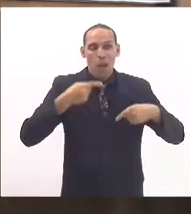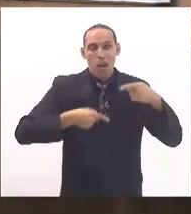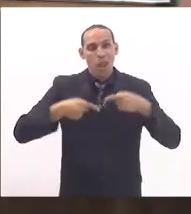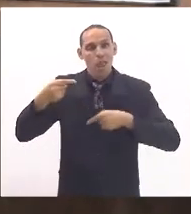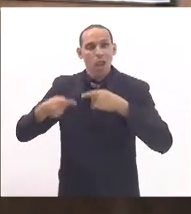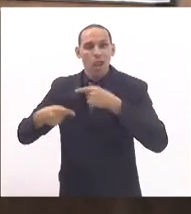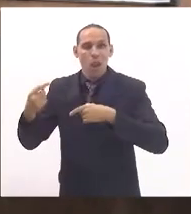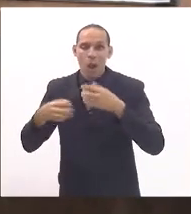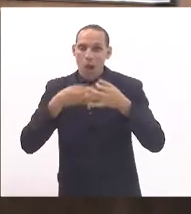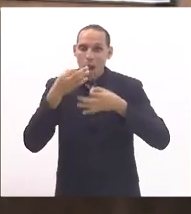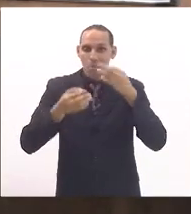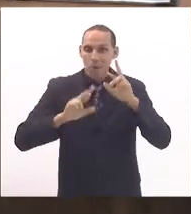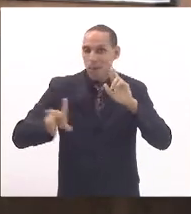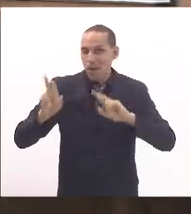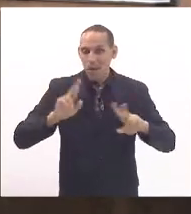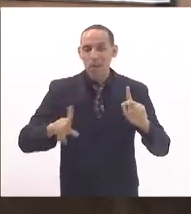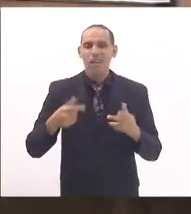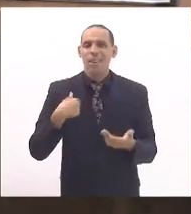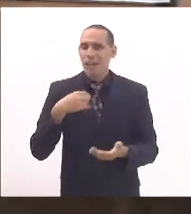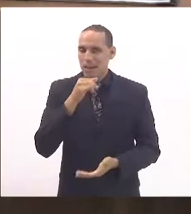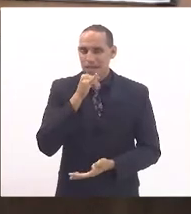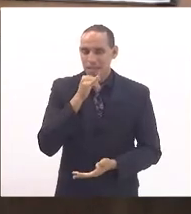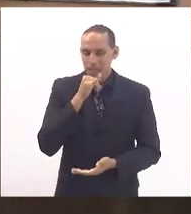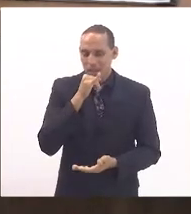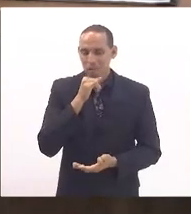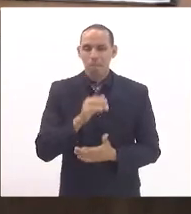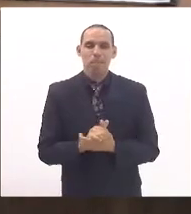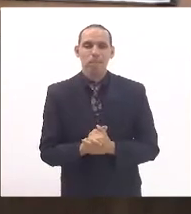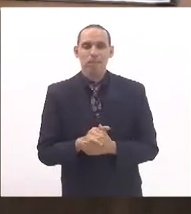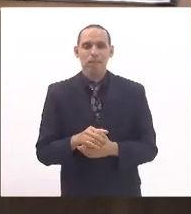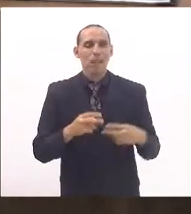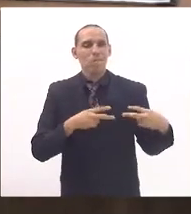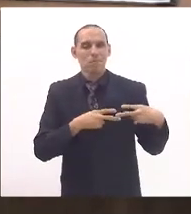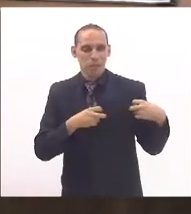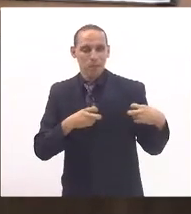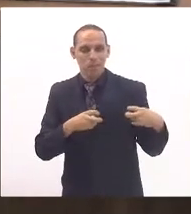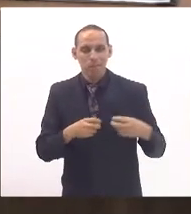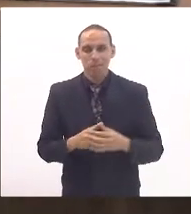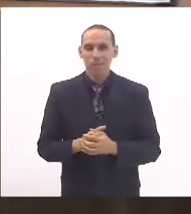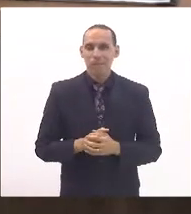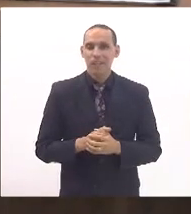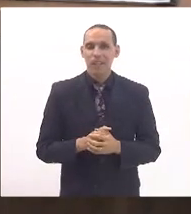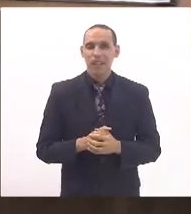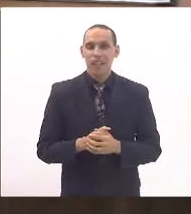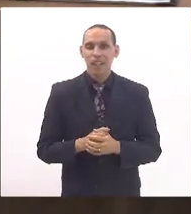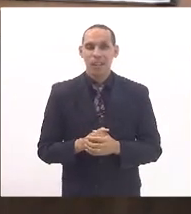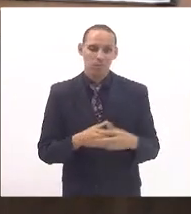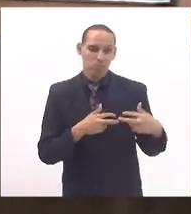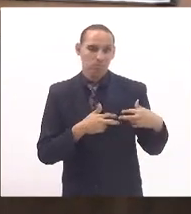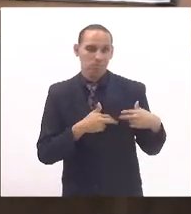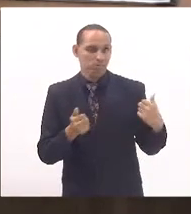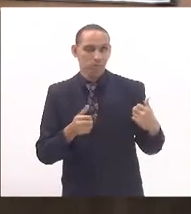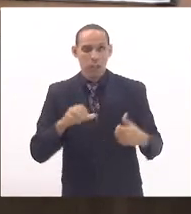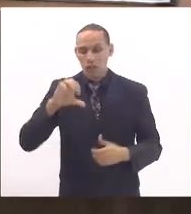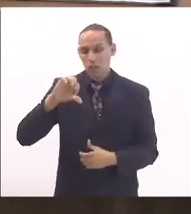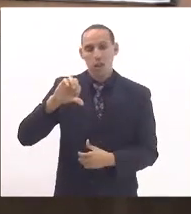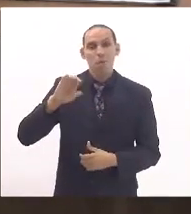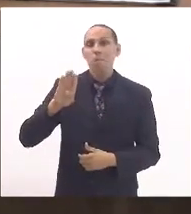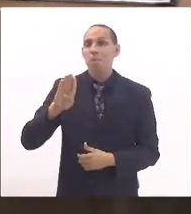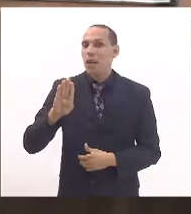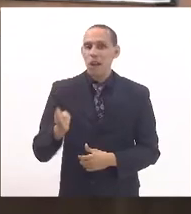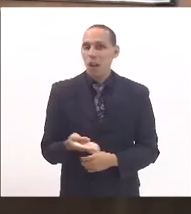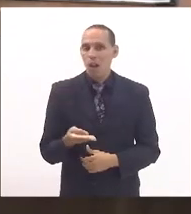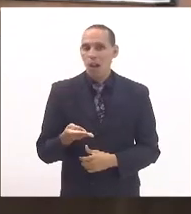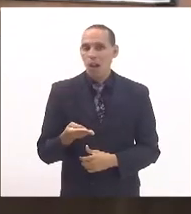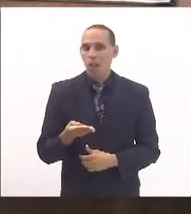E eu dei o exemplo da Petrobras. A Petrobras tem 9 bilhões inscritos em